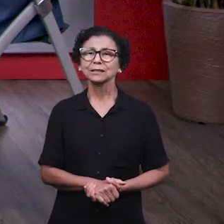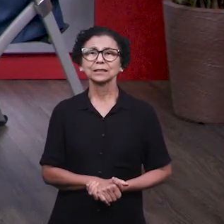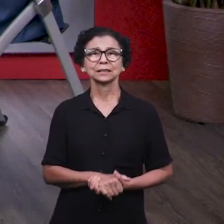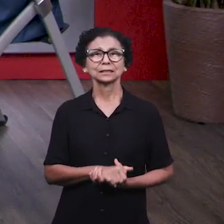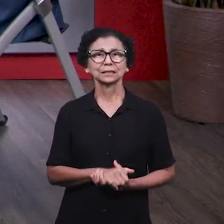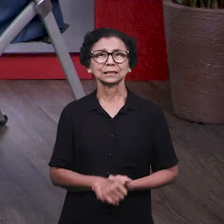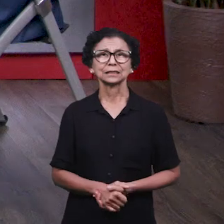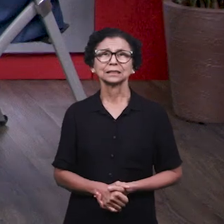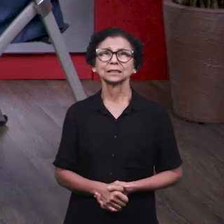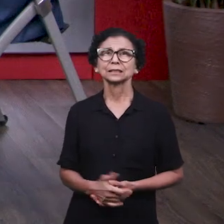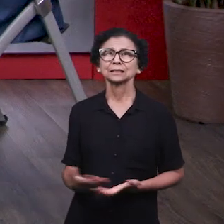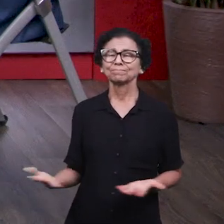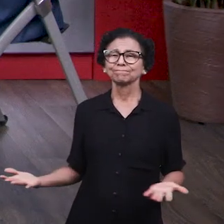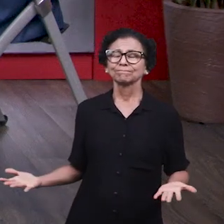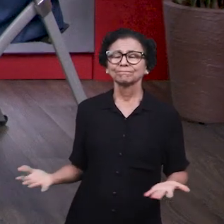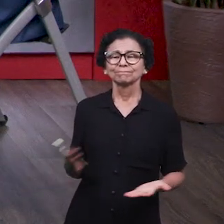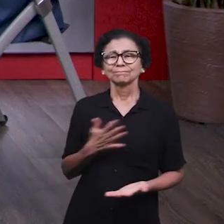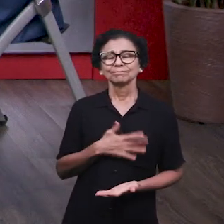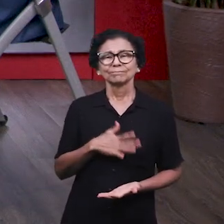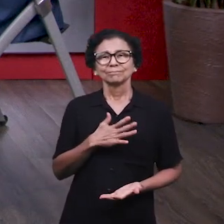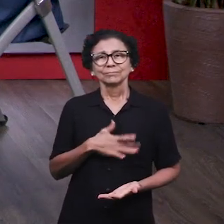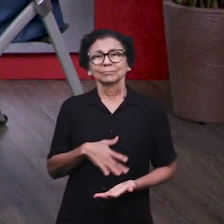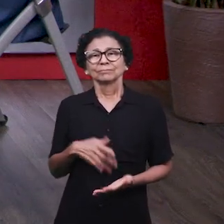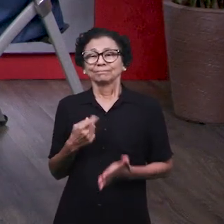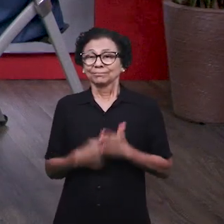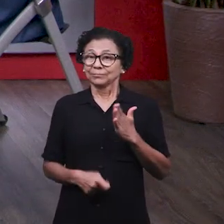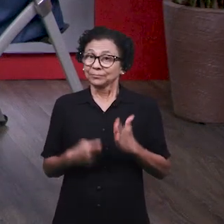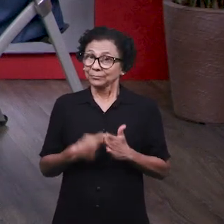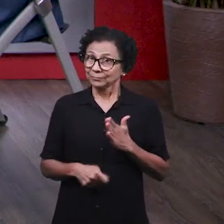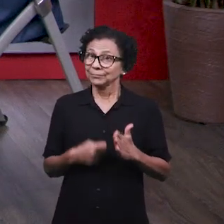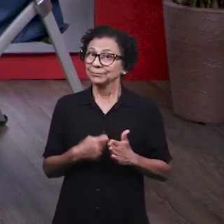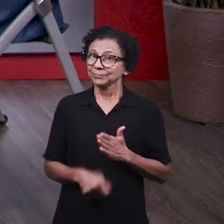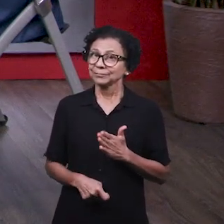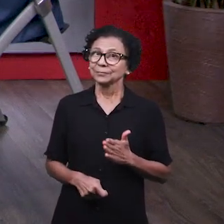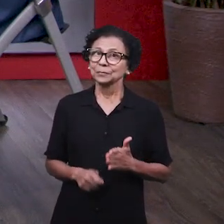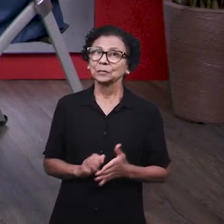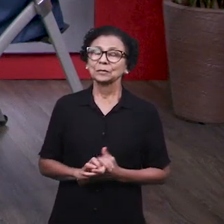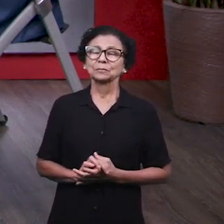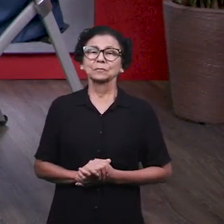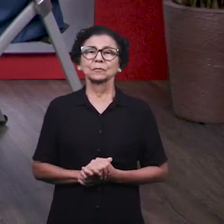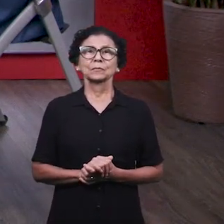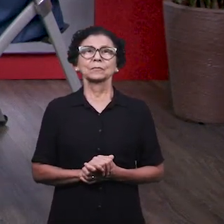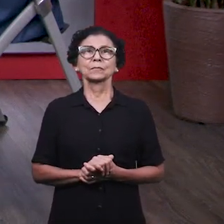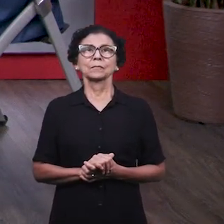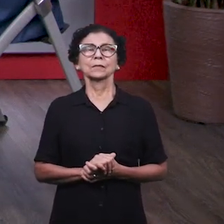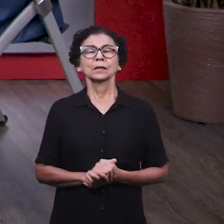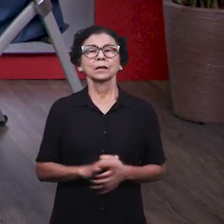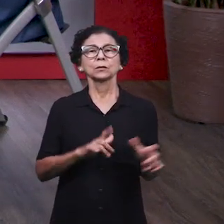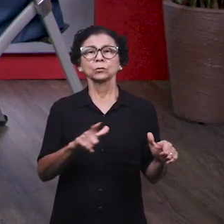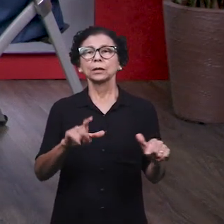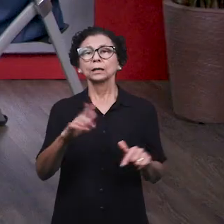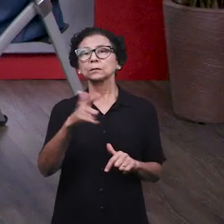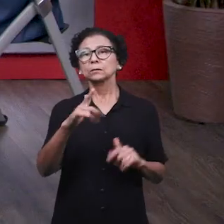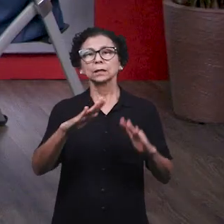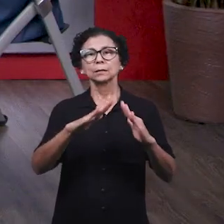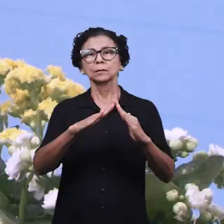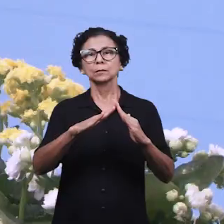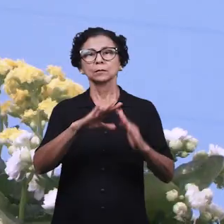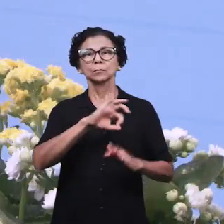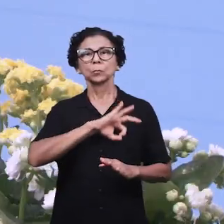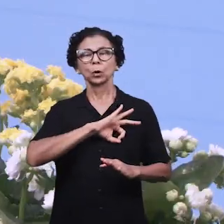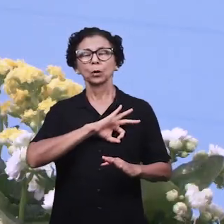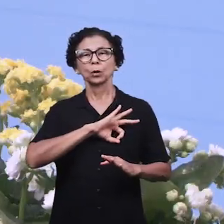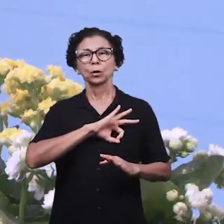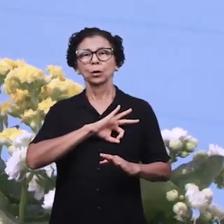gente batalha, tá? A gente batalha, porque por lugares onde não tem delegacia da mulher. E aí eu